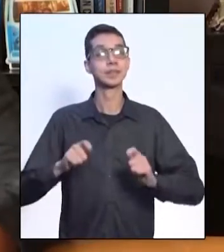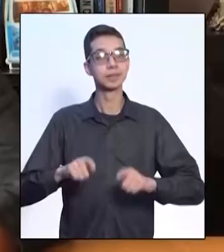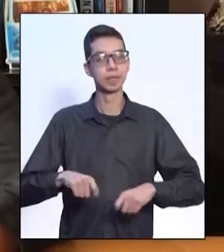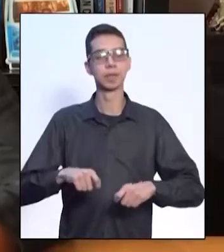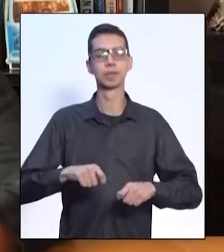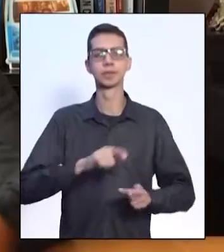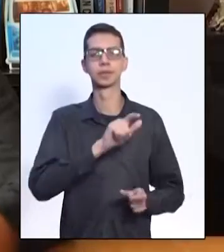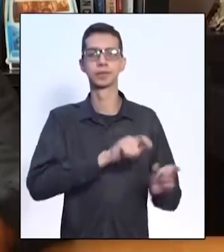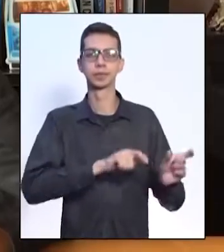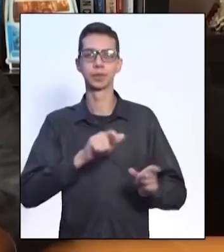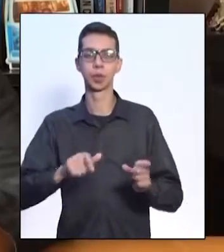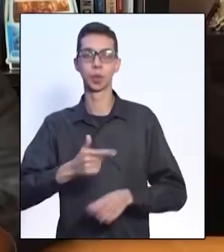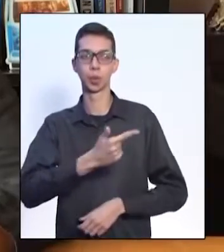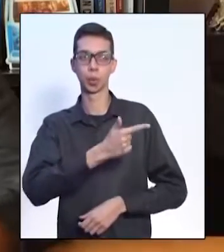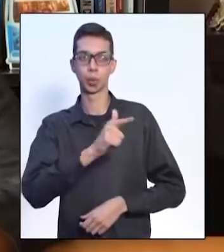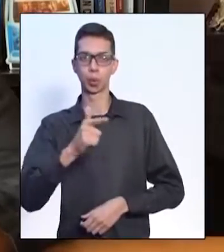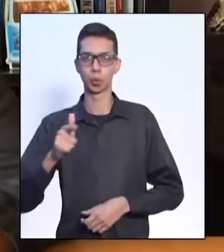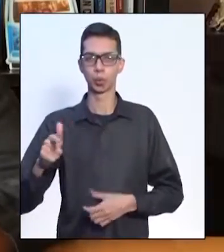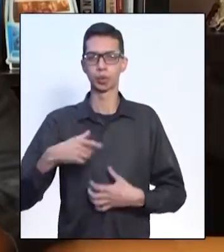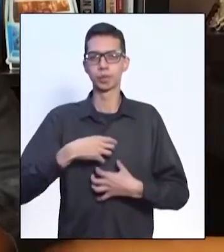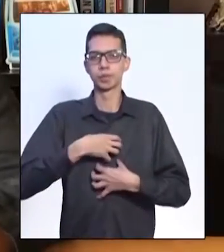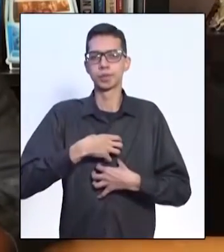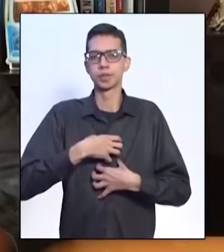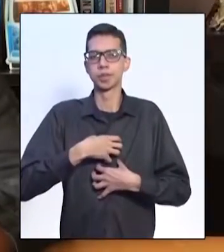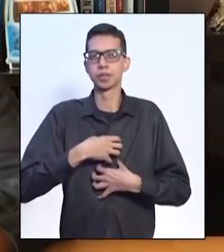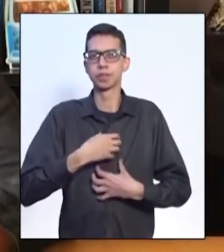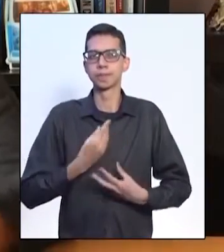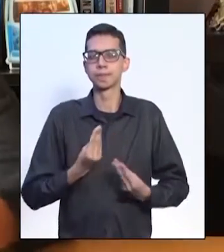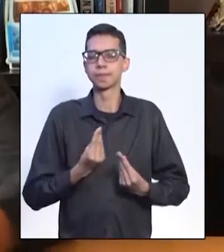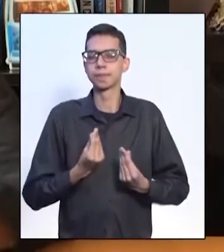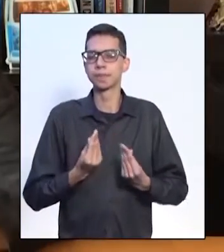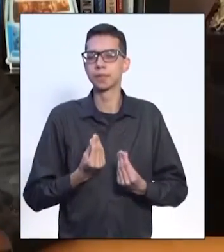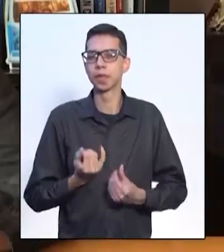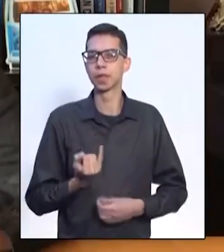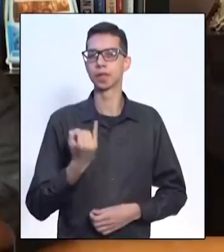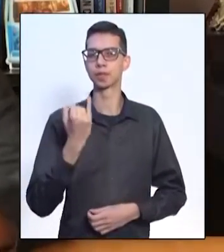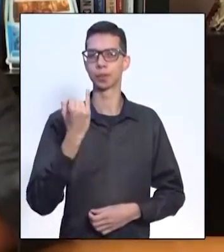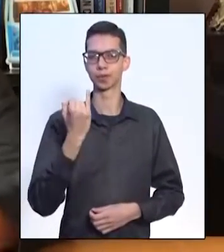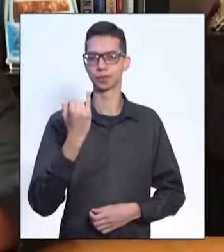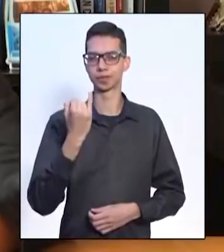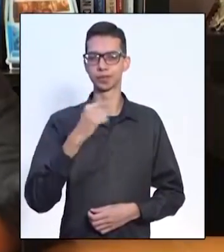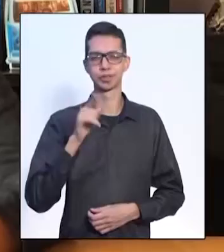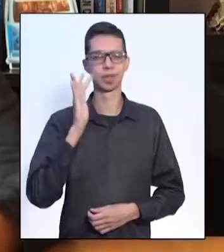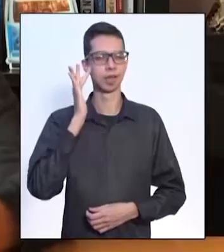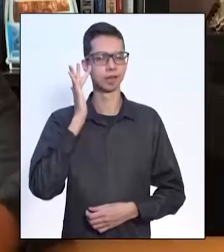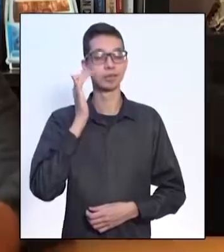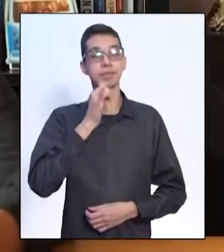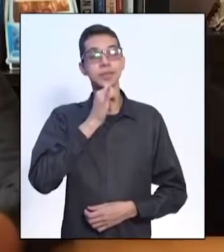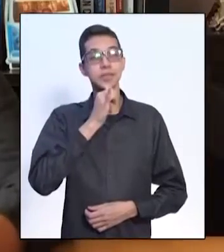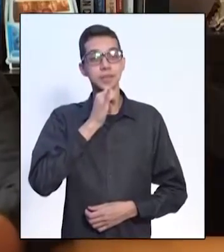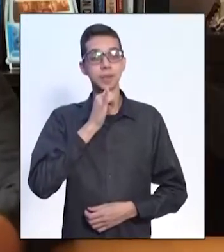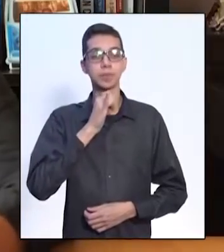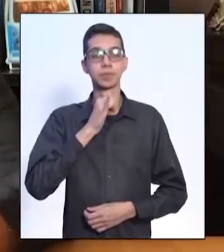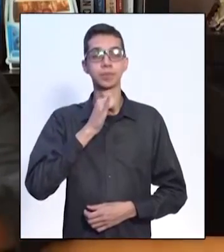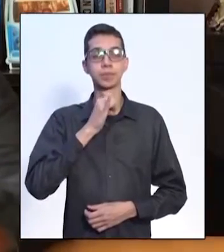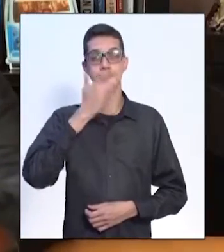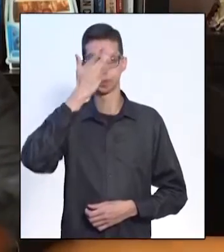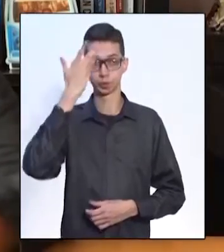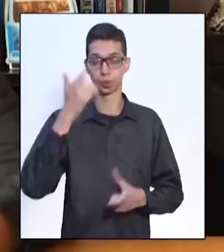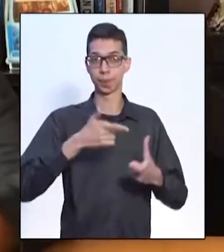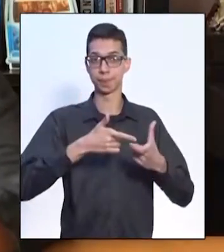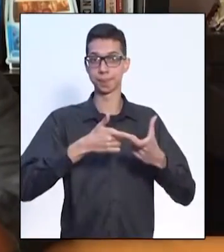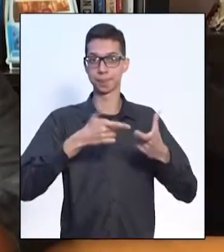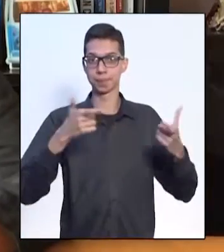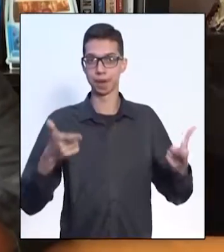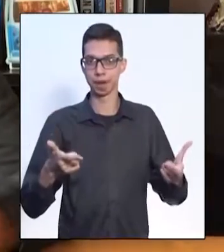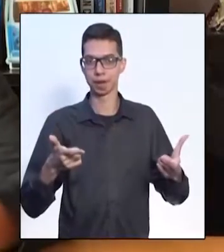outras pessoas para questões que nós consideramos importantes. Por exemplo, para sensibilizar mais pessoas